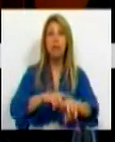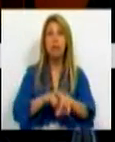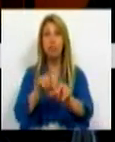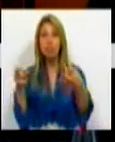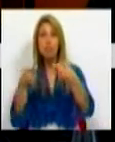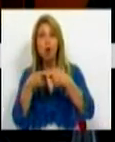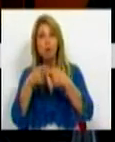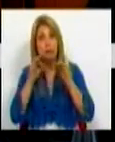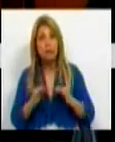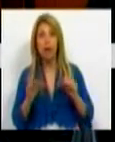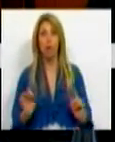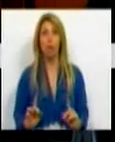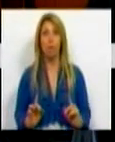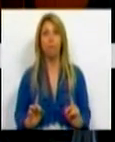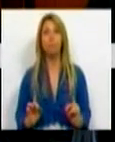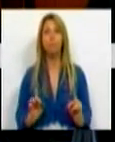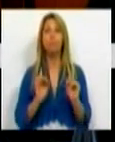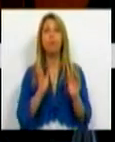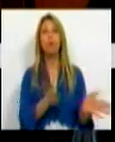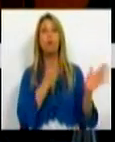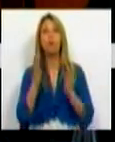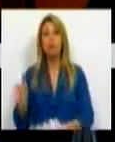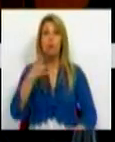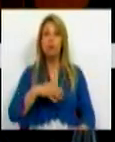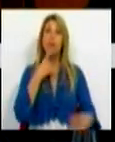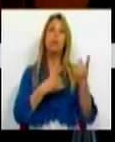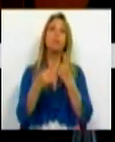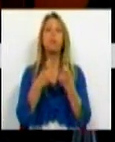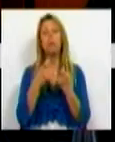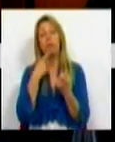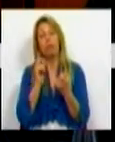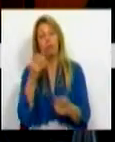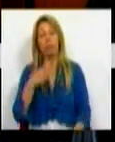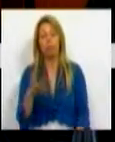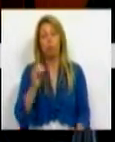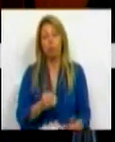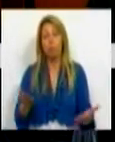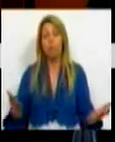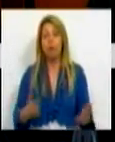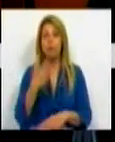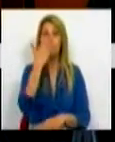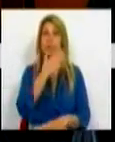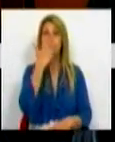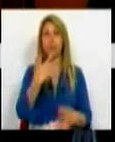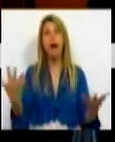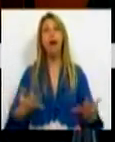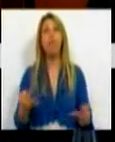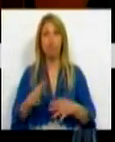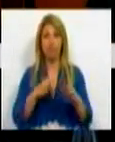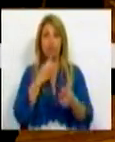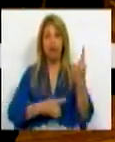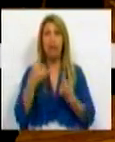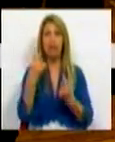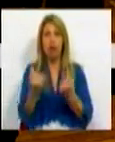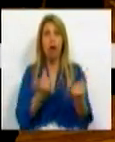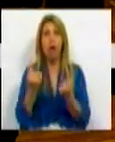e oportuno. Por outro lado, gostaria de lhe perguntar, em nome do Partido Socialista, se fez alguma denúncia junto